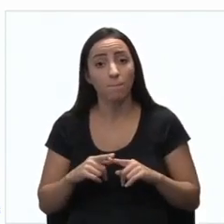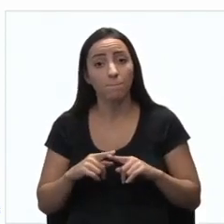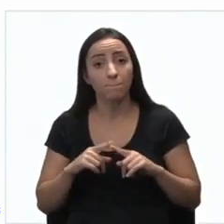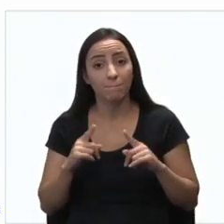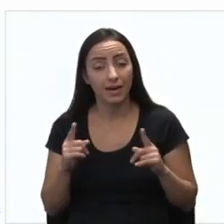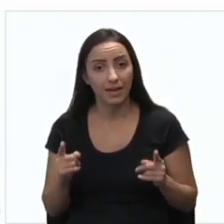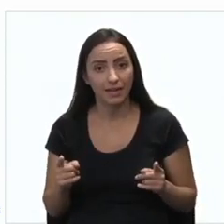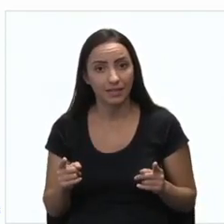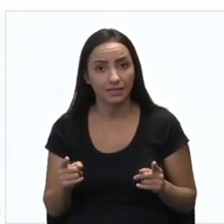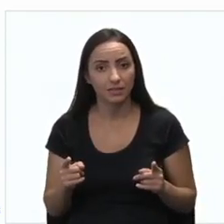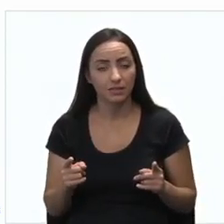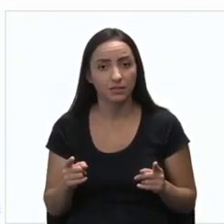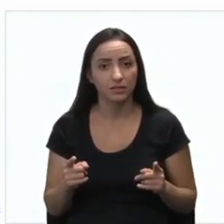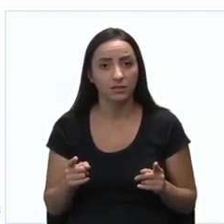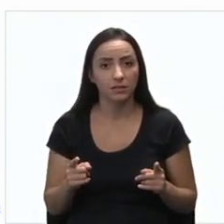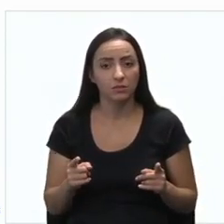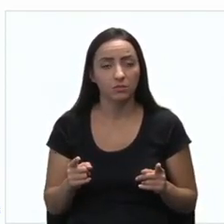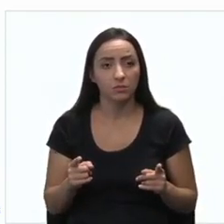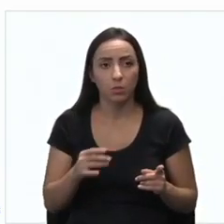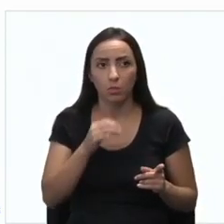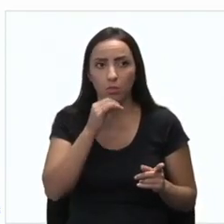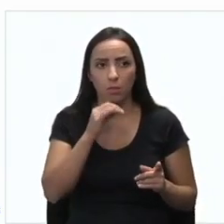que seja num nível aí,